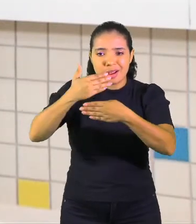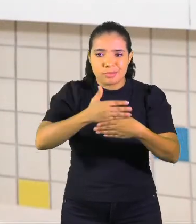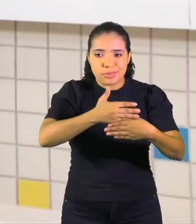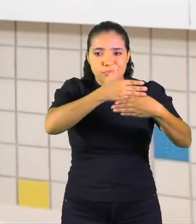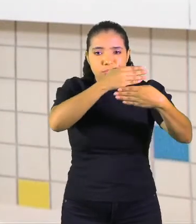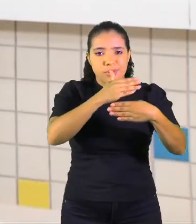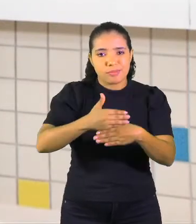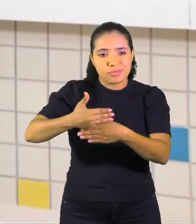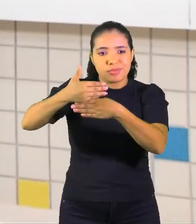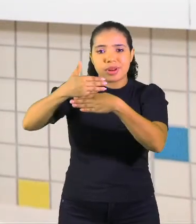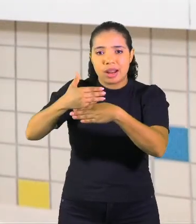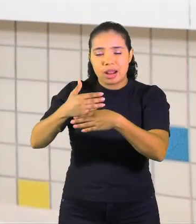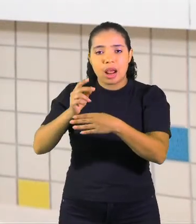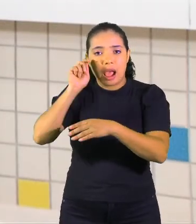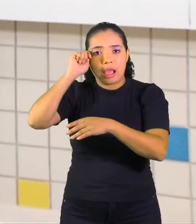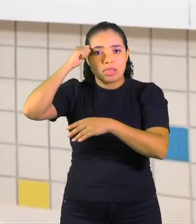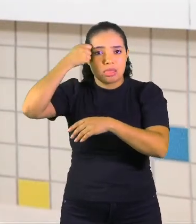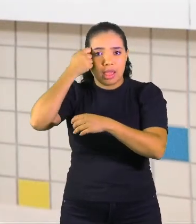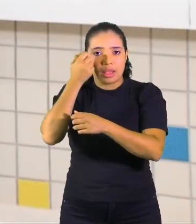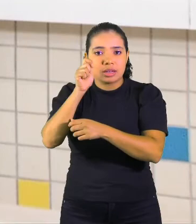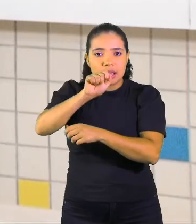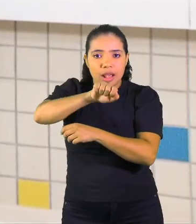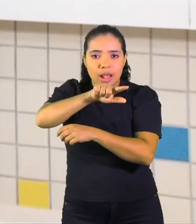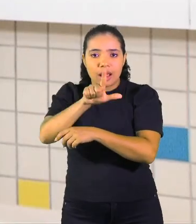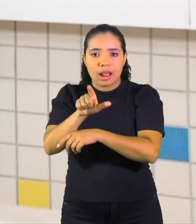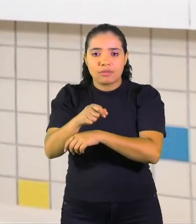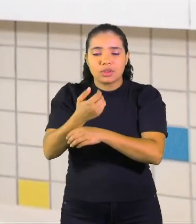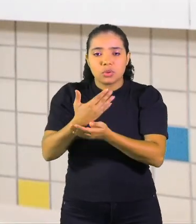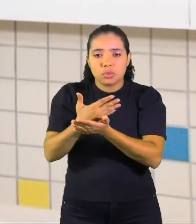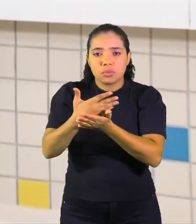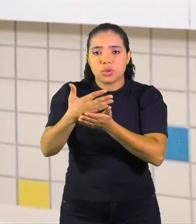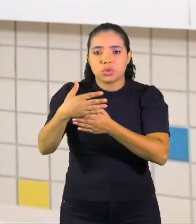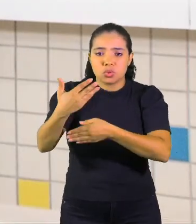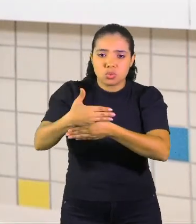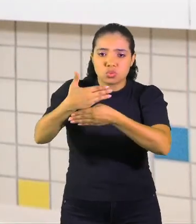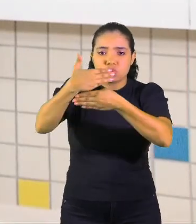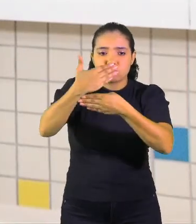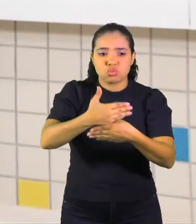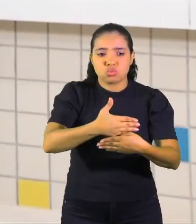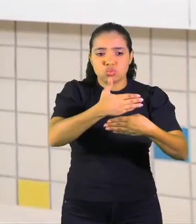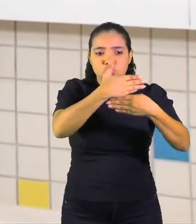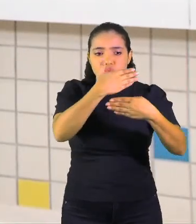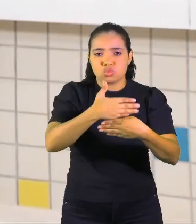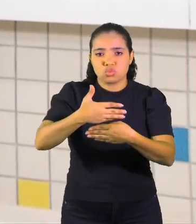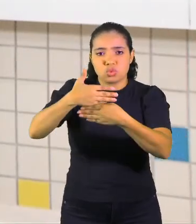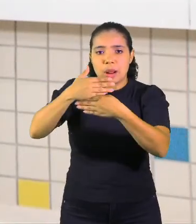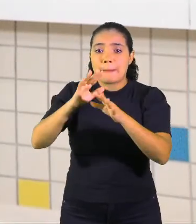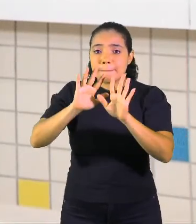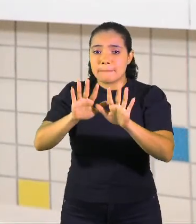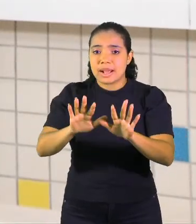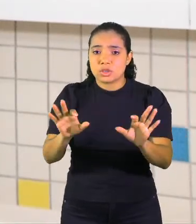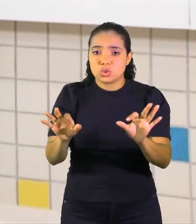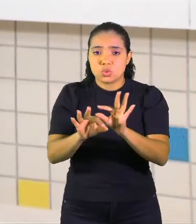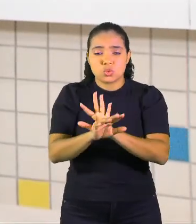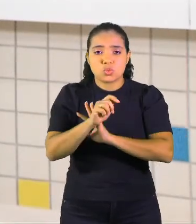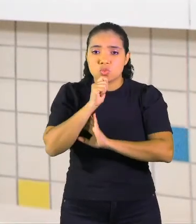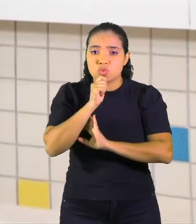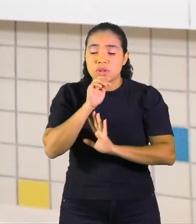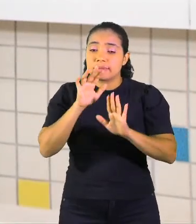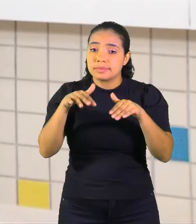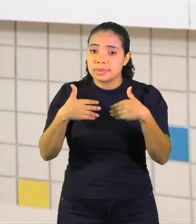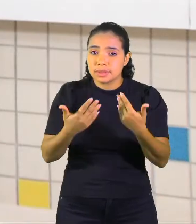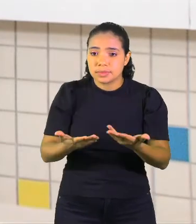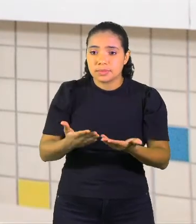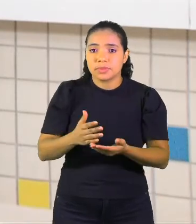ainda pelos negros africanos, que começaram a construção, mas que nunca terminou. Bom,